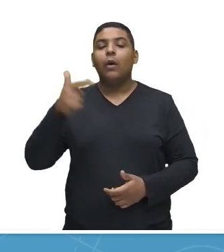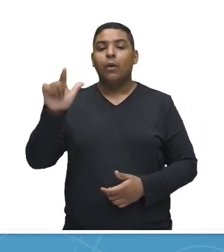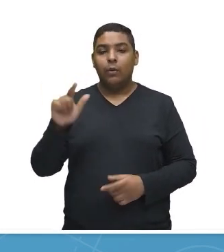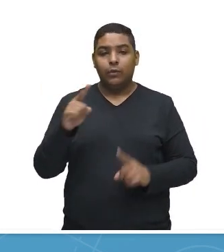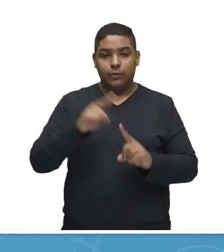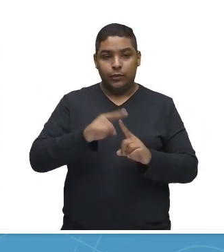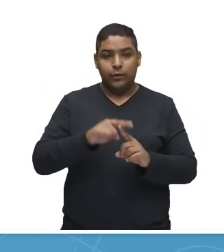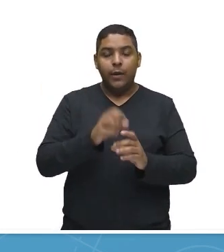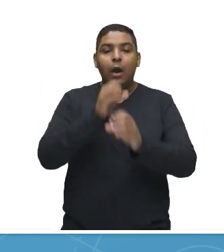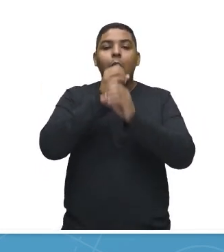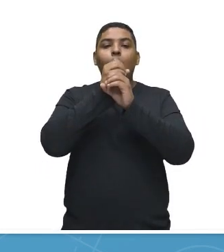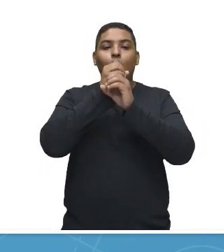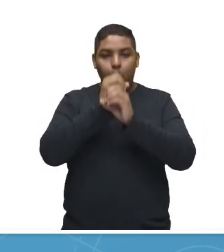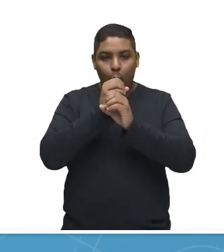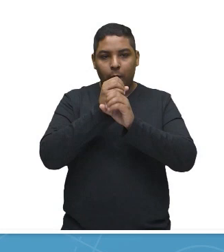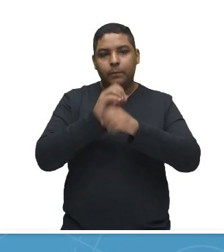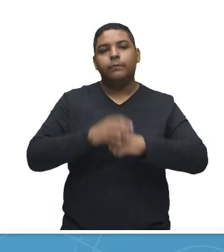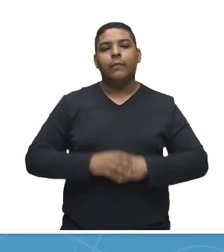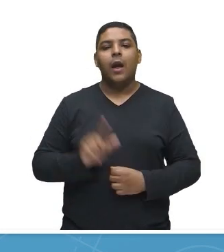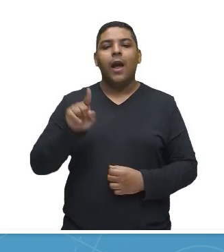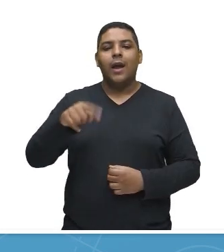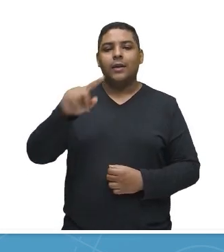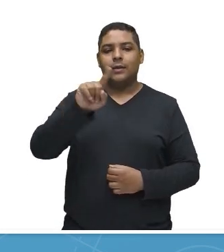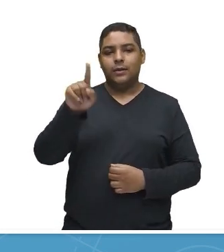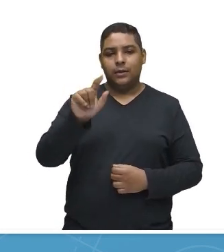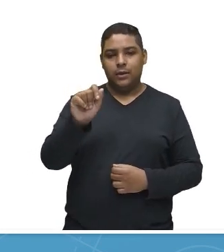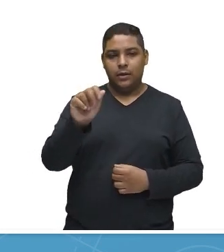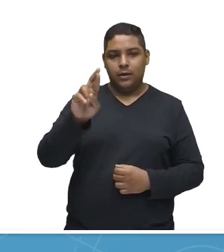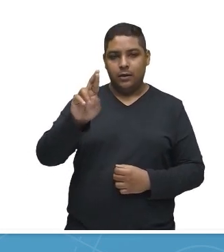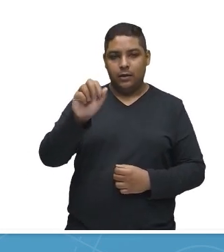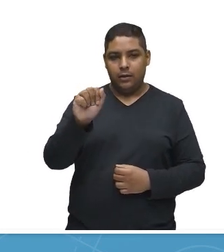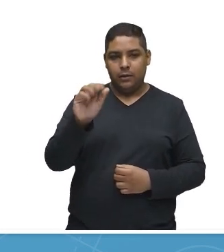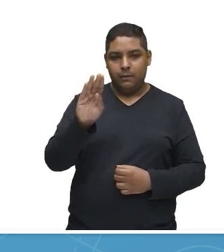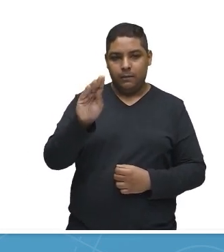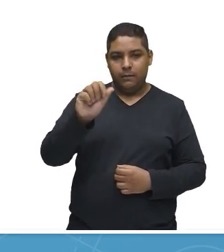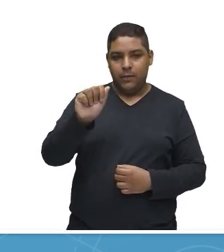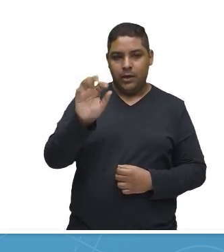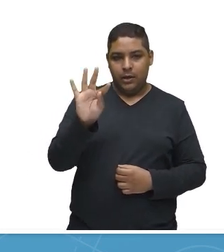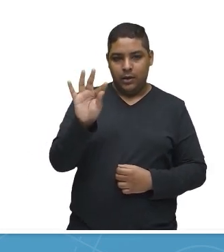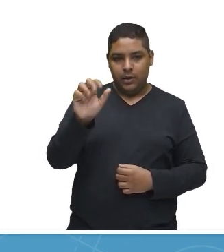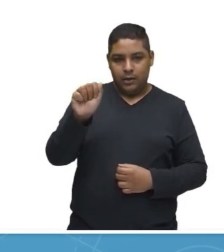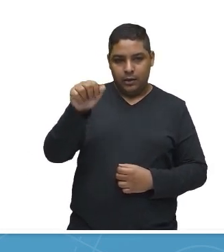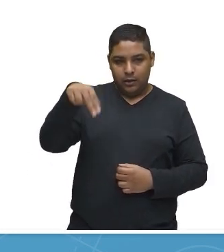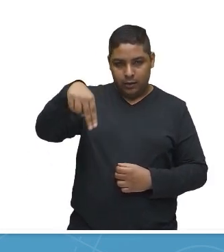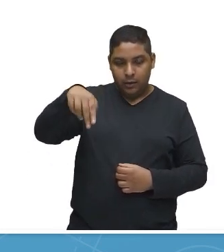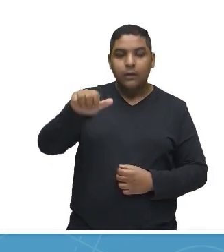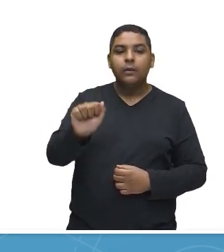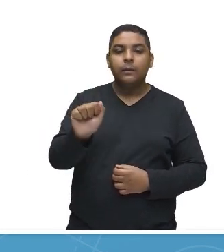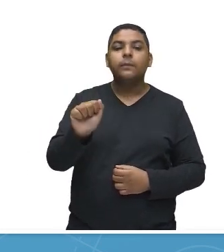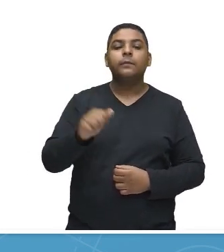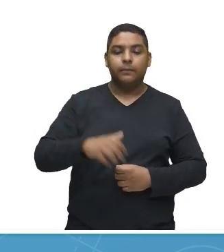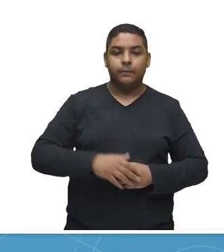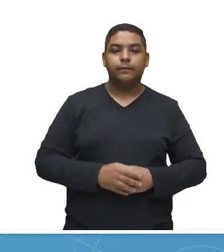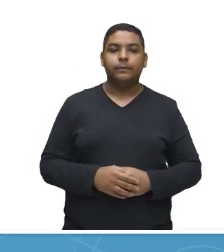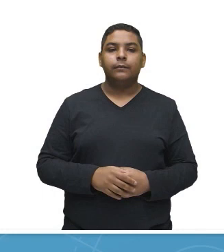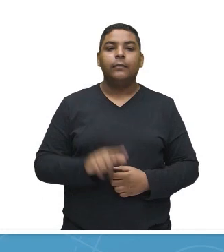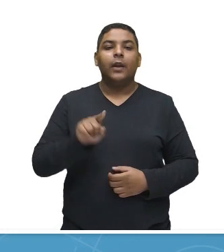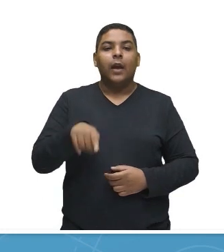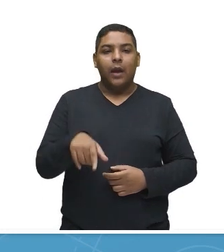a zarabatana. Esse é um instrumento muito interessante. A zarabatana é uma